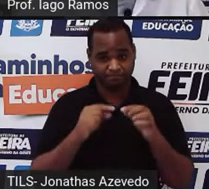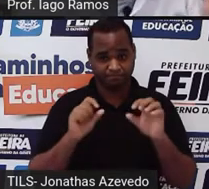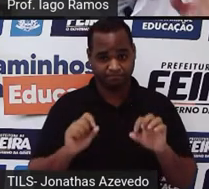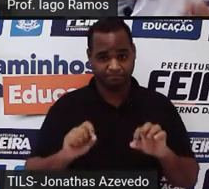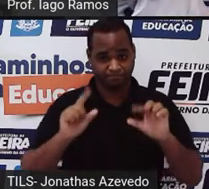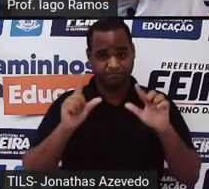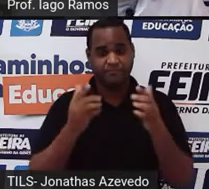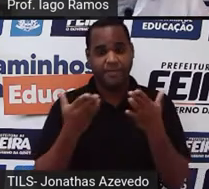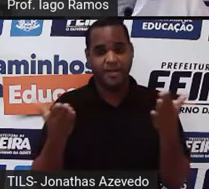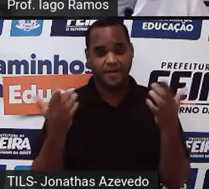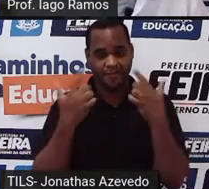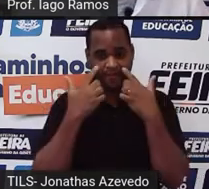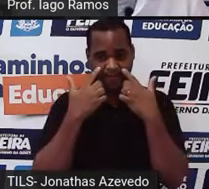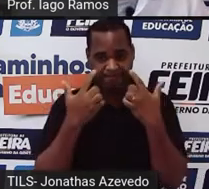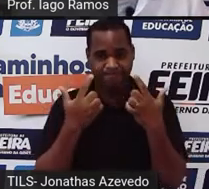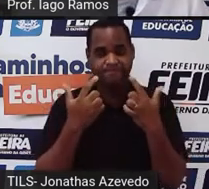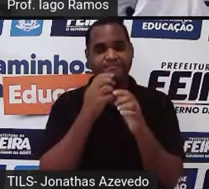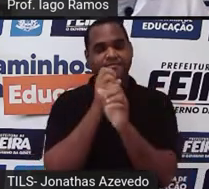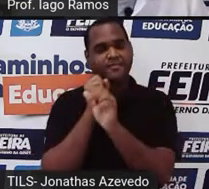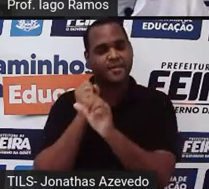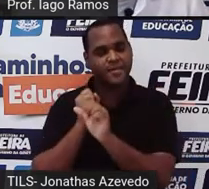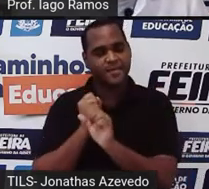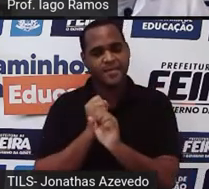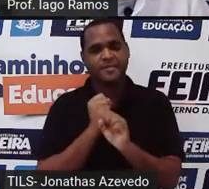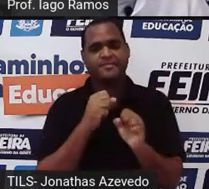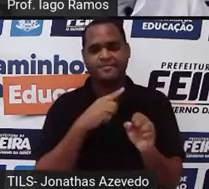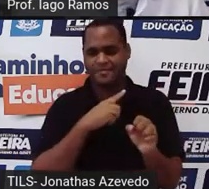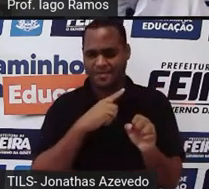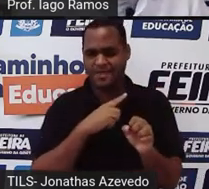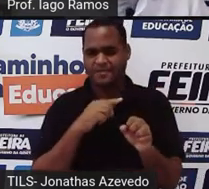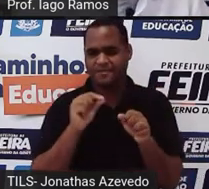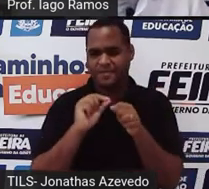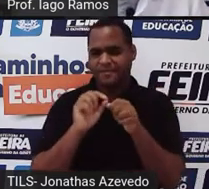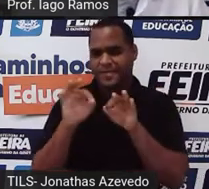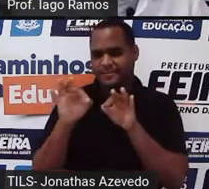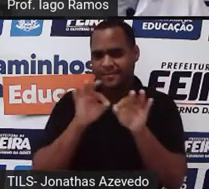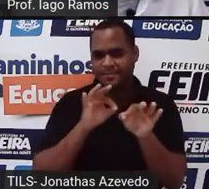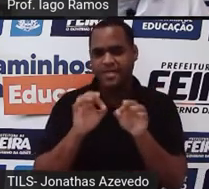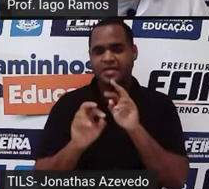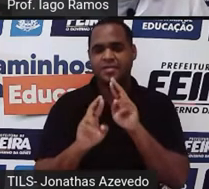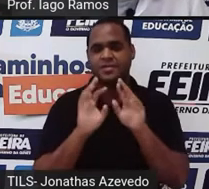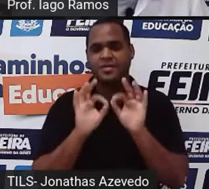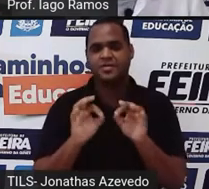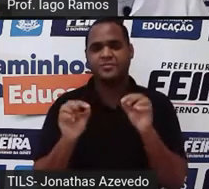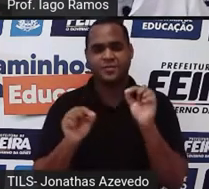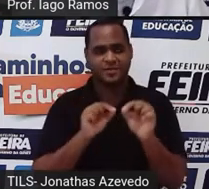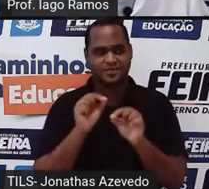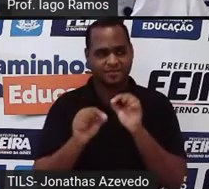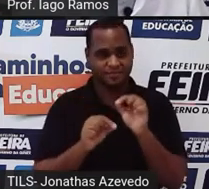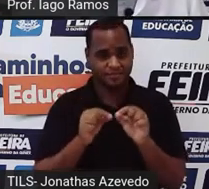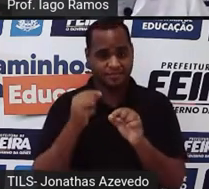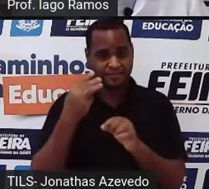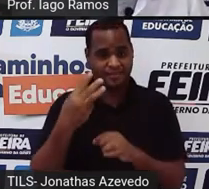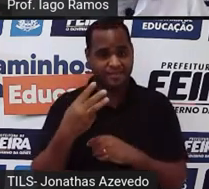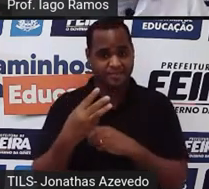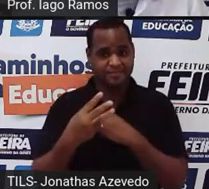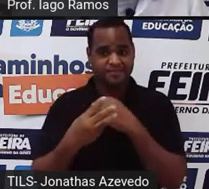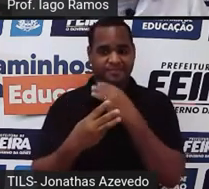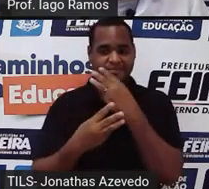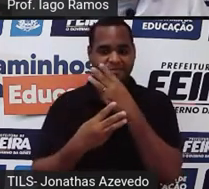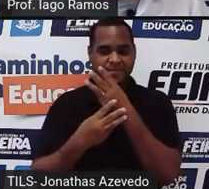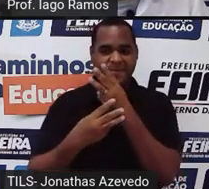vê que vai ter um cálculozinho para fazer agora. O resultado correto para 3 elevado a